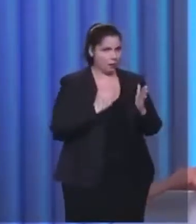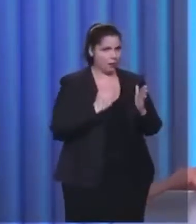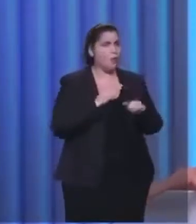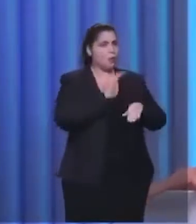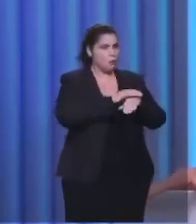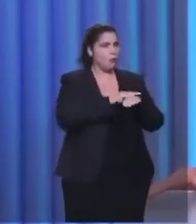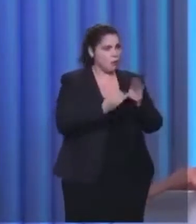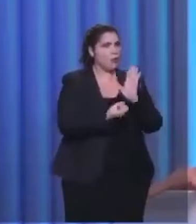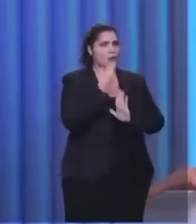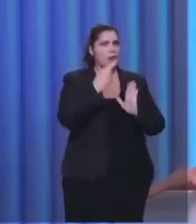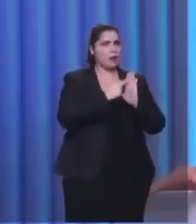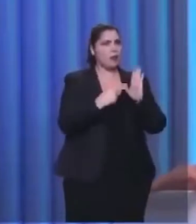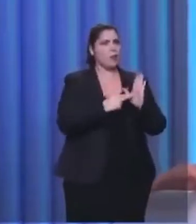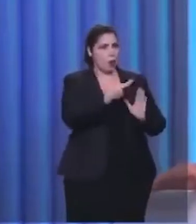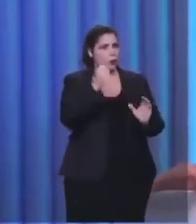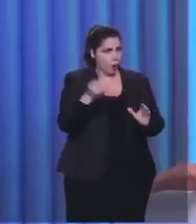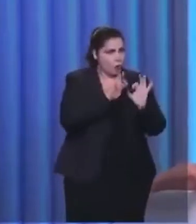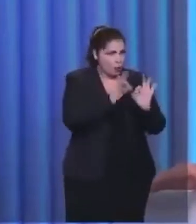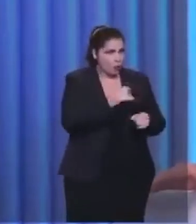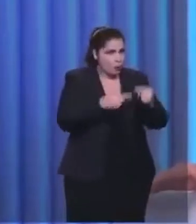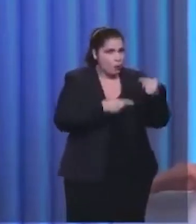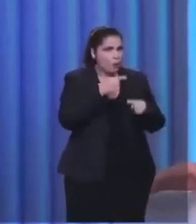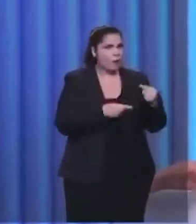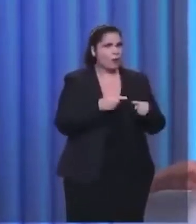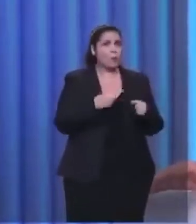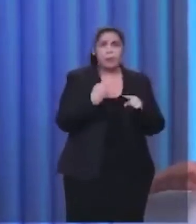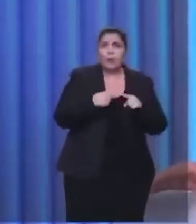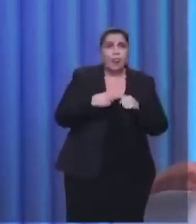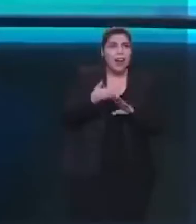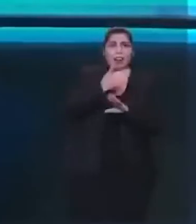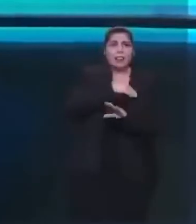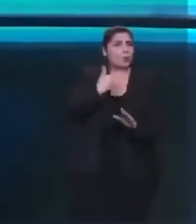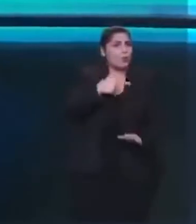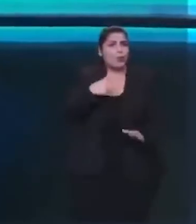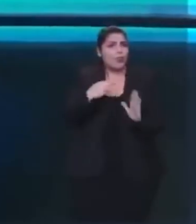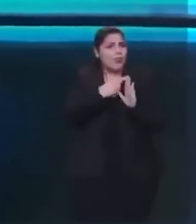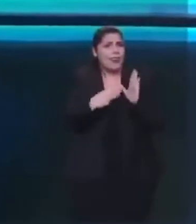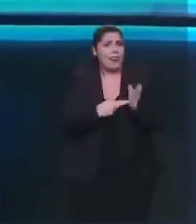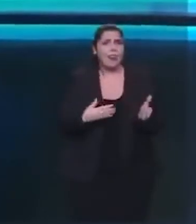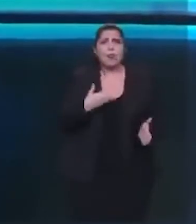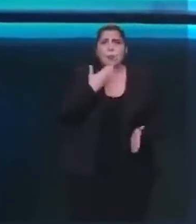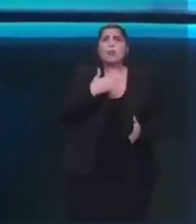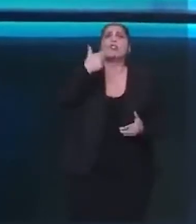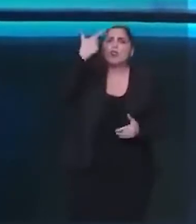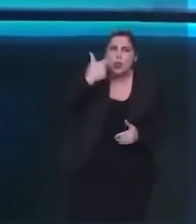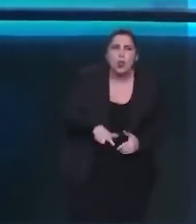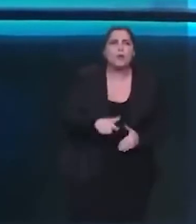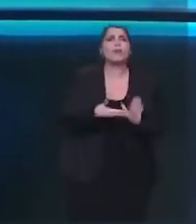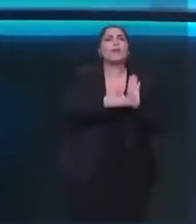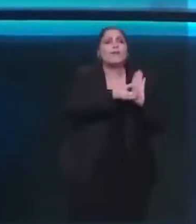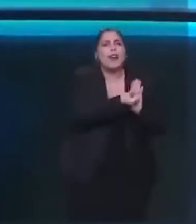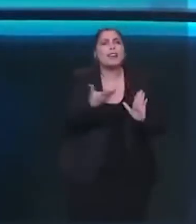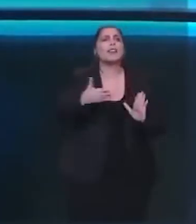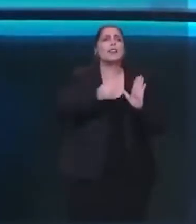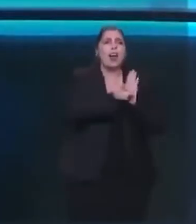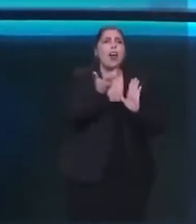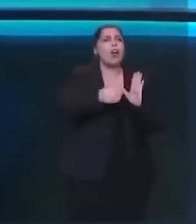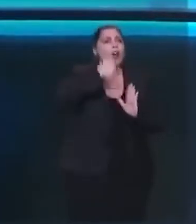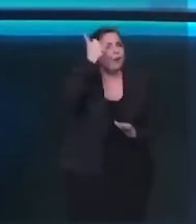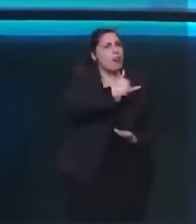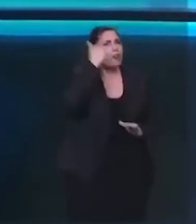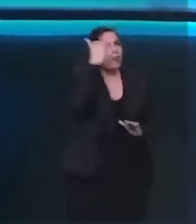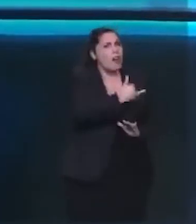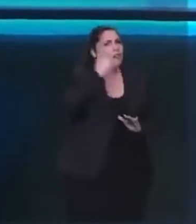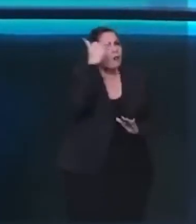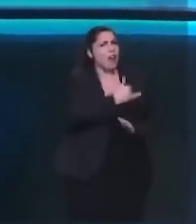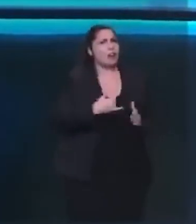instituiu uma nova regra nesse debate. Ela não existia. Ela não existia. Eu pedi ao senhor diversas vezes. Eu vou pedir apenas que o